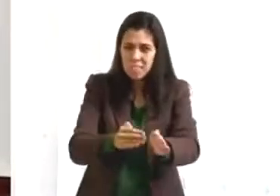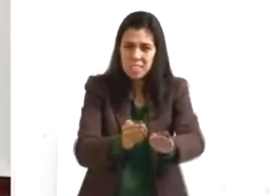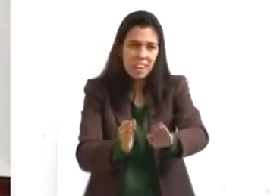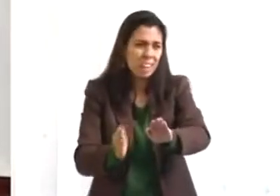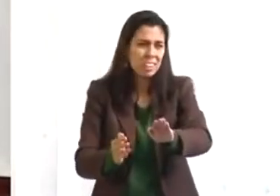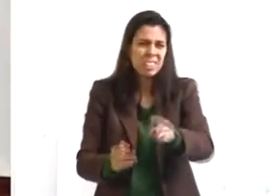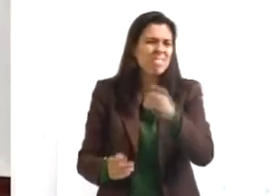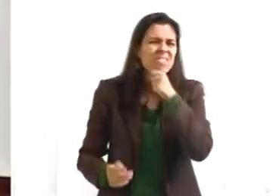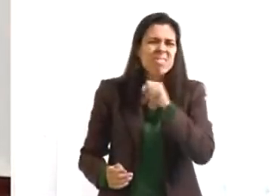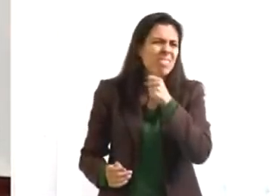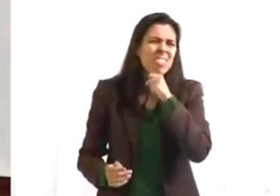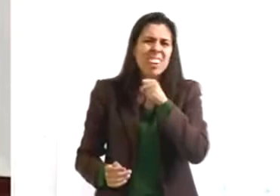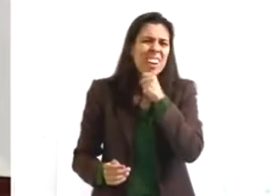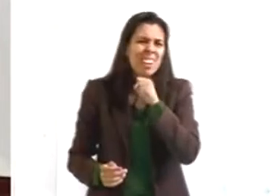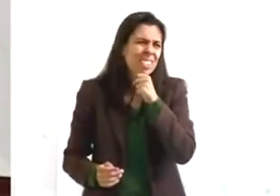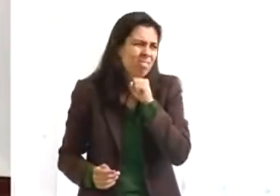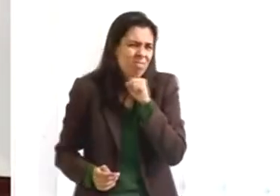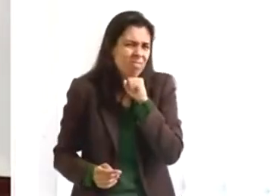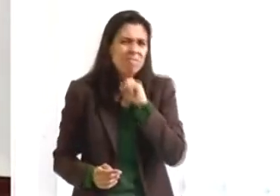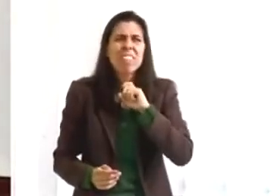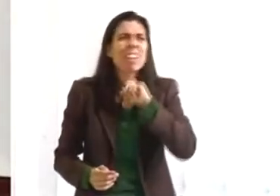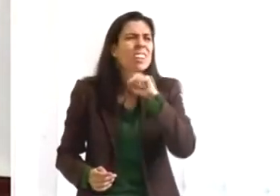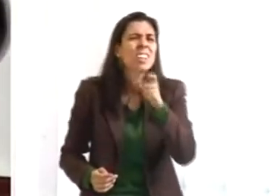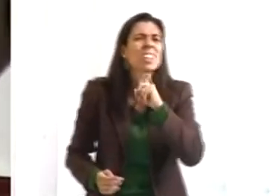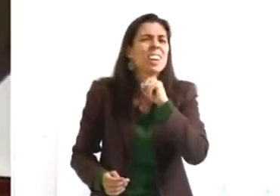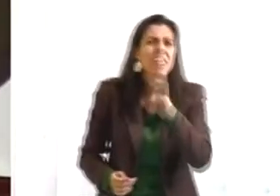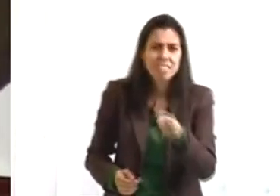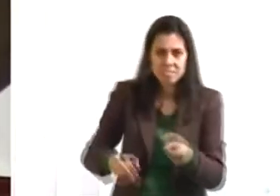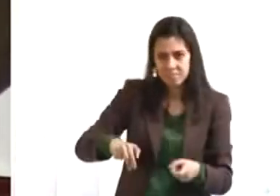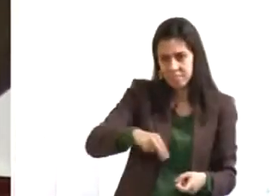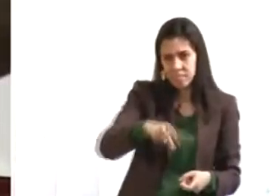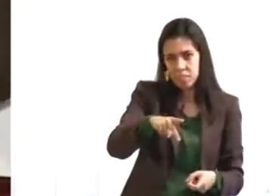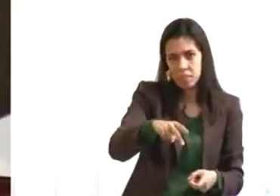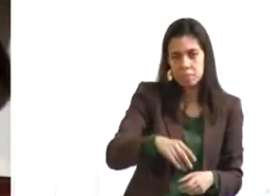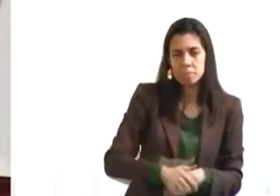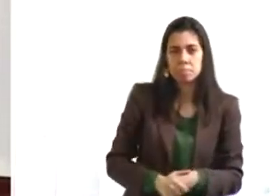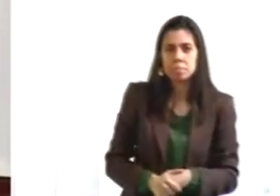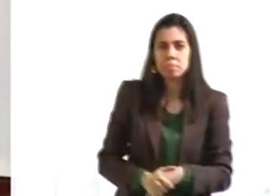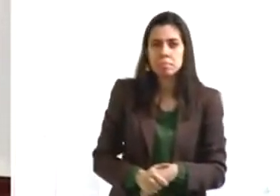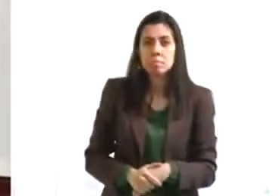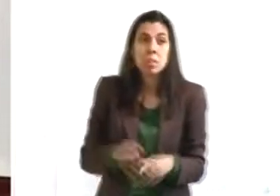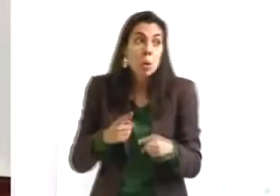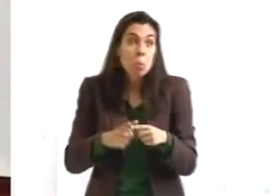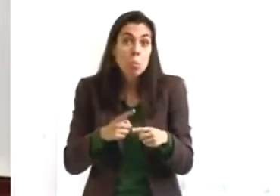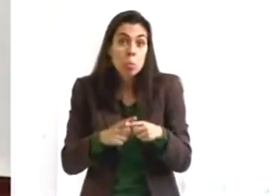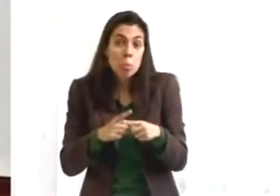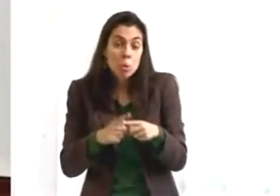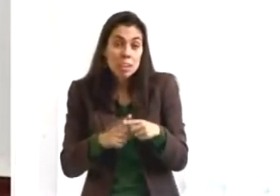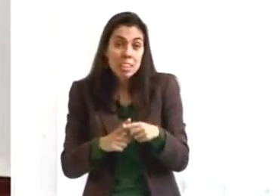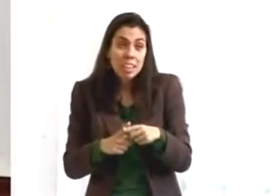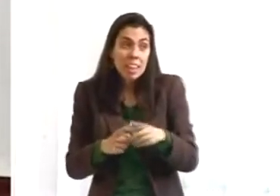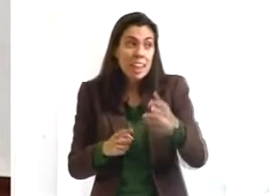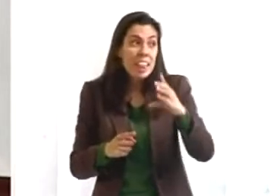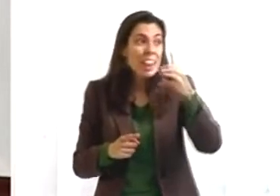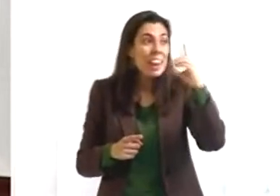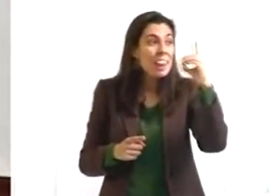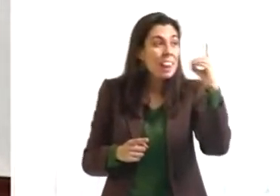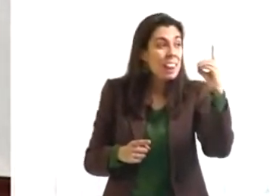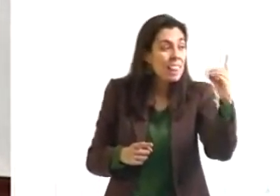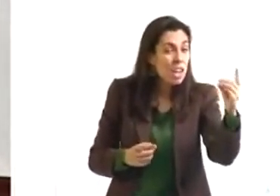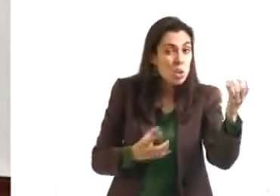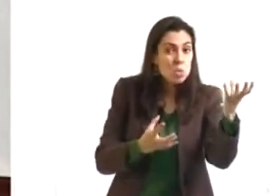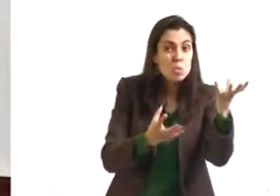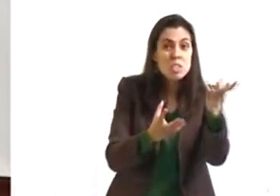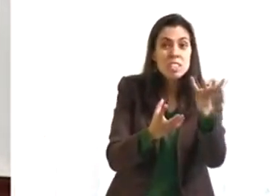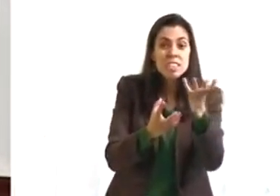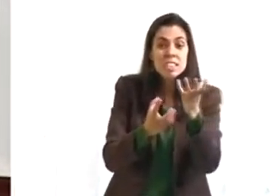ali praticamente ninguém passava por aquela estrada. Por que será que Deus vai enviar um homem que tem prazer em